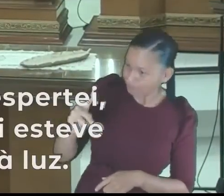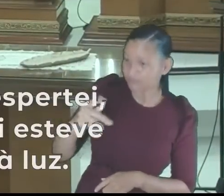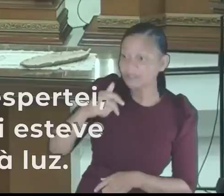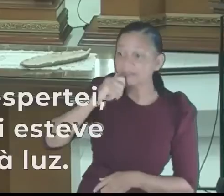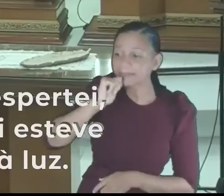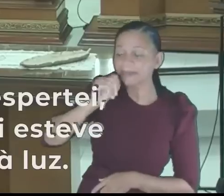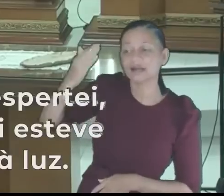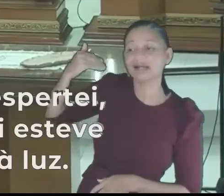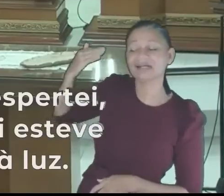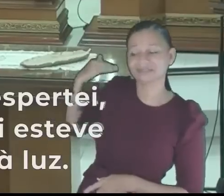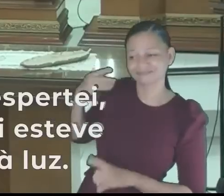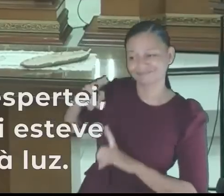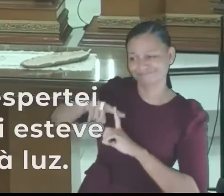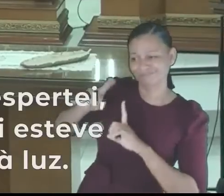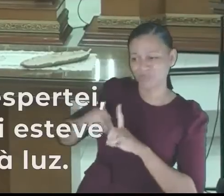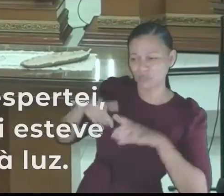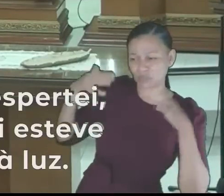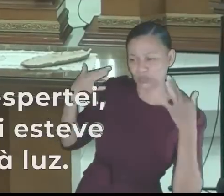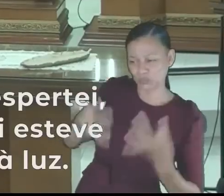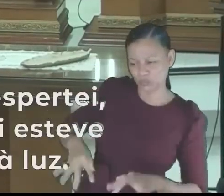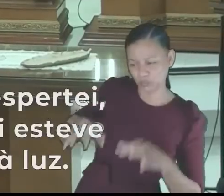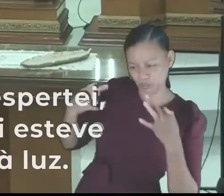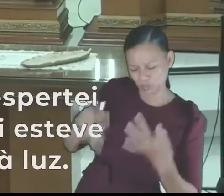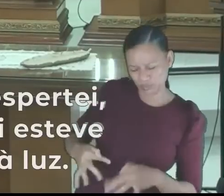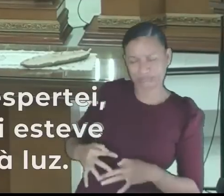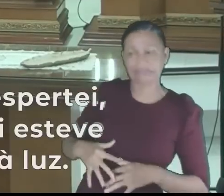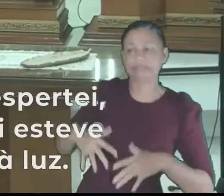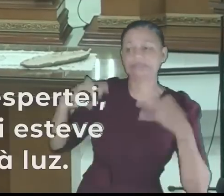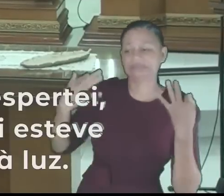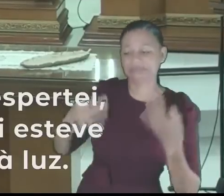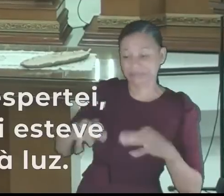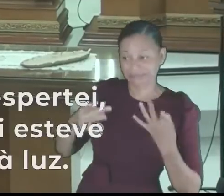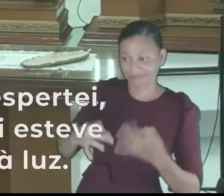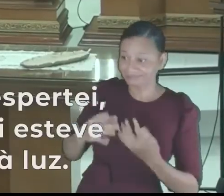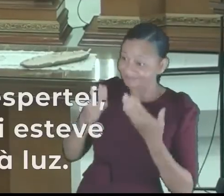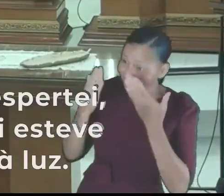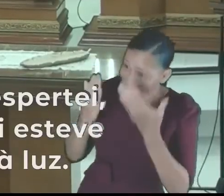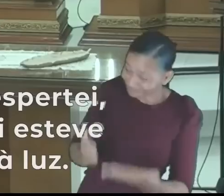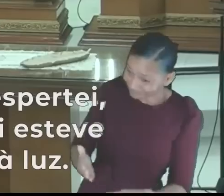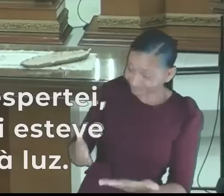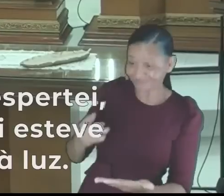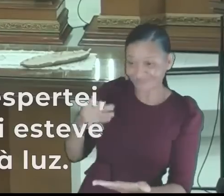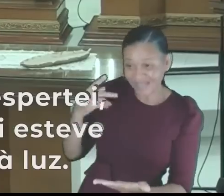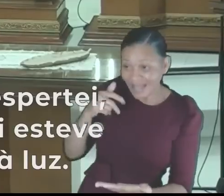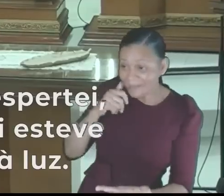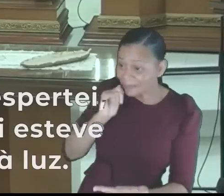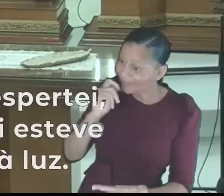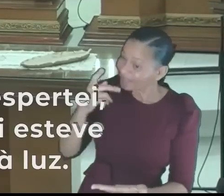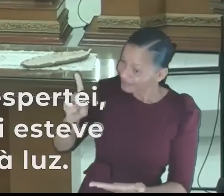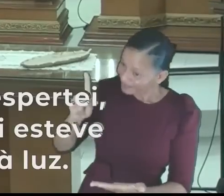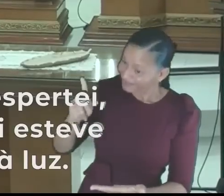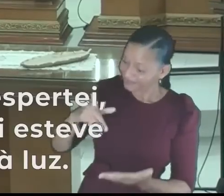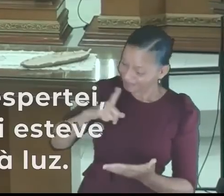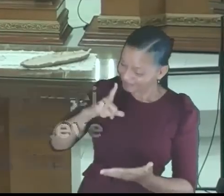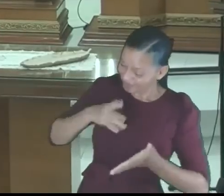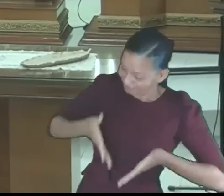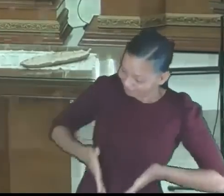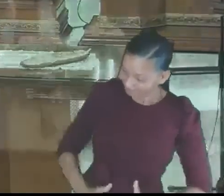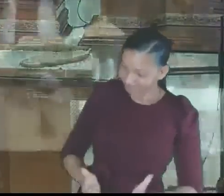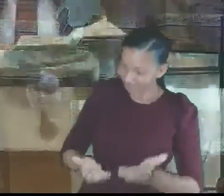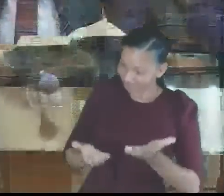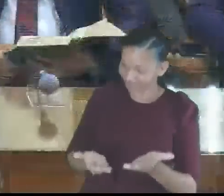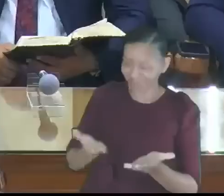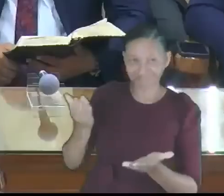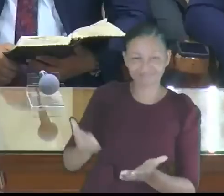dores. Ali esteve com dores aquela que te deu a luz. O que é que eu aprendo, irmão? Que para